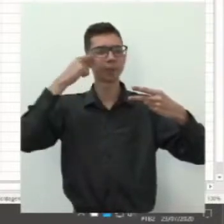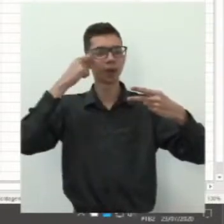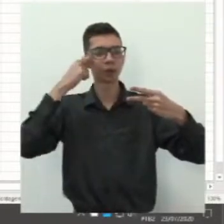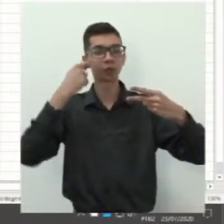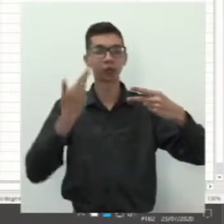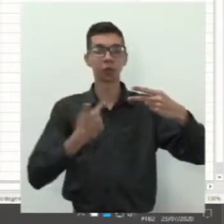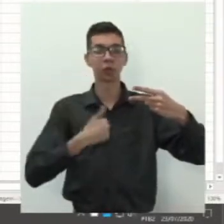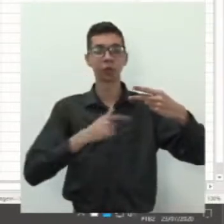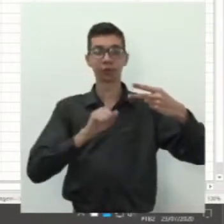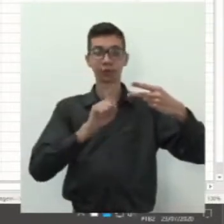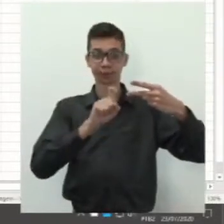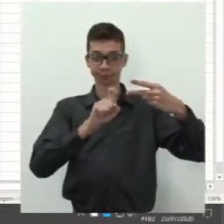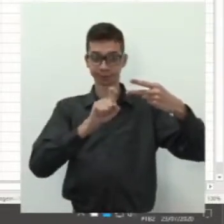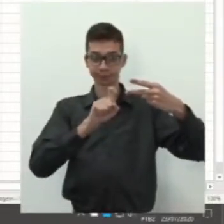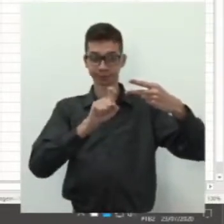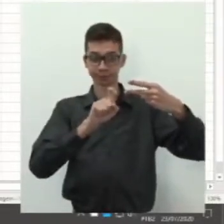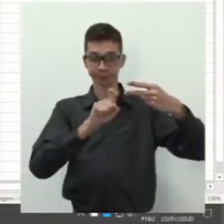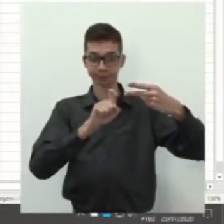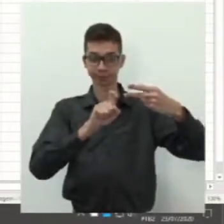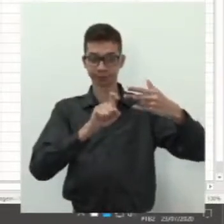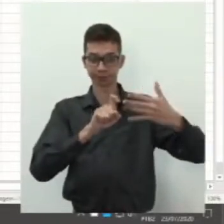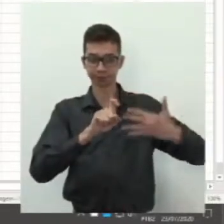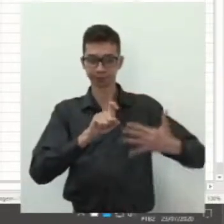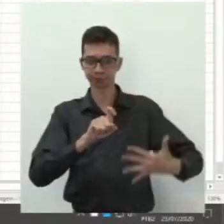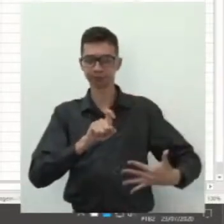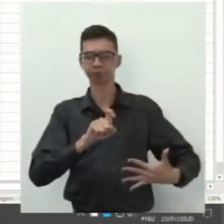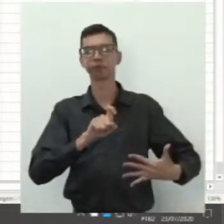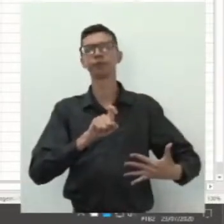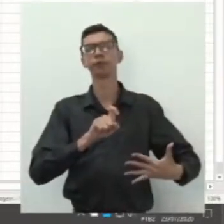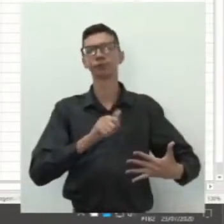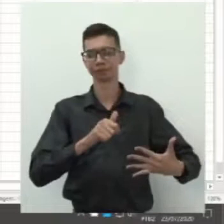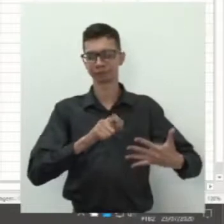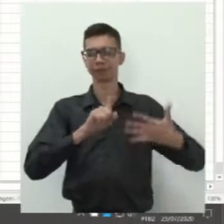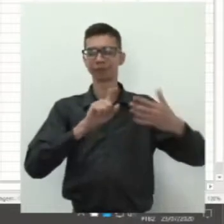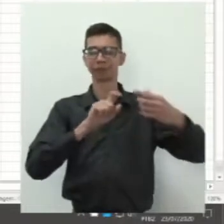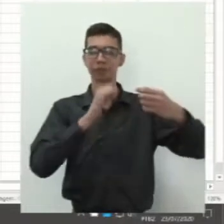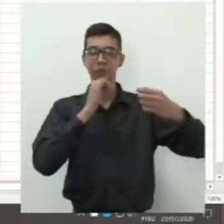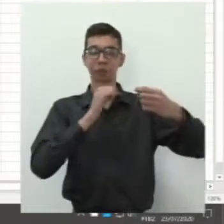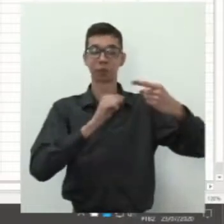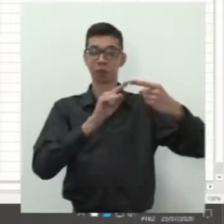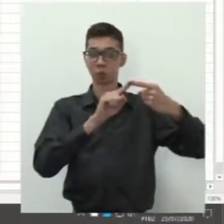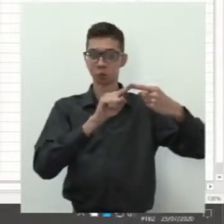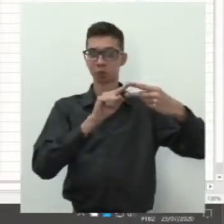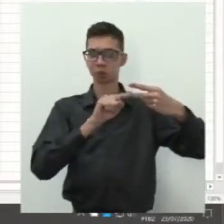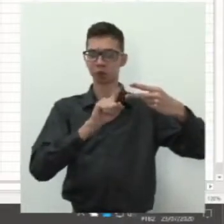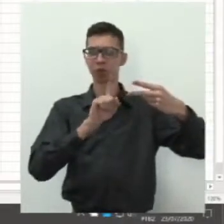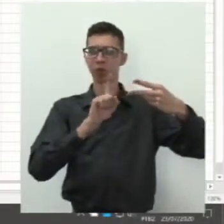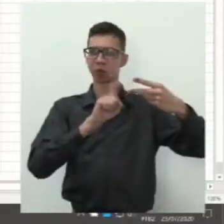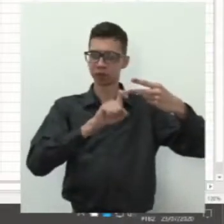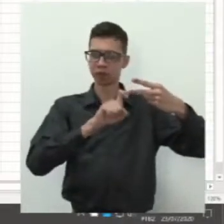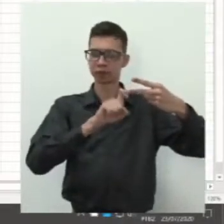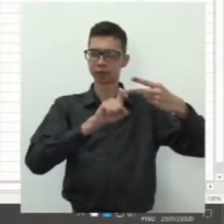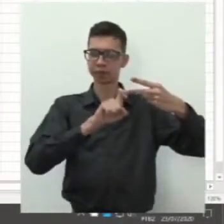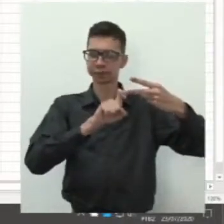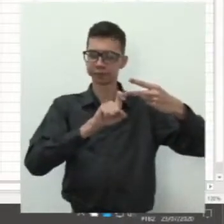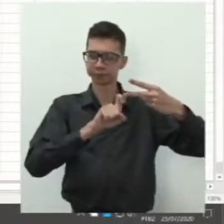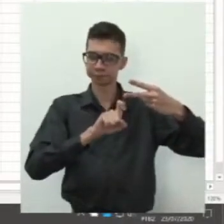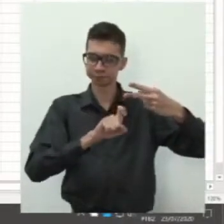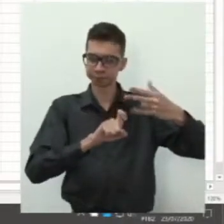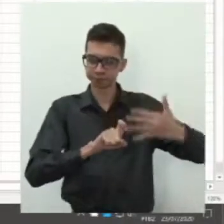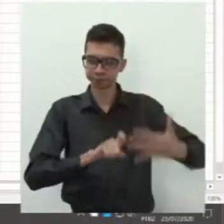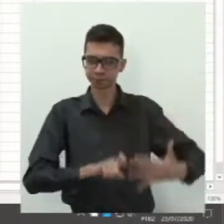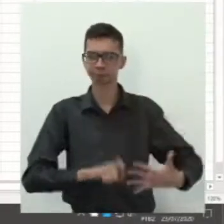arrasto, ele completa a contagem para mim até onde eu arrastar. Então, isso se chama preenchimento de dados